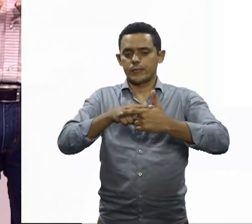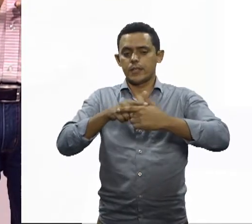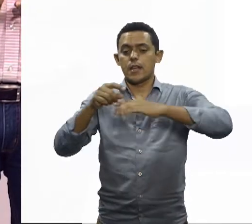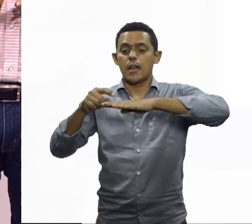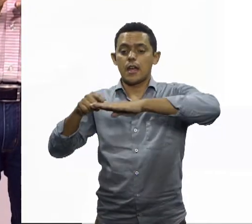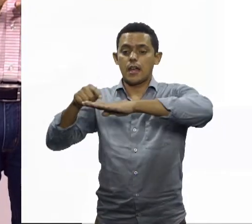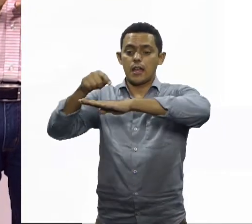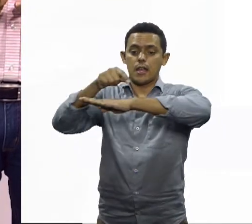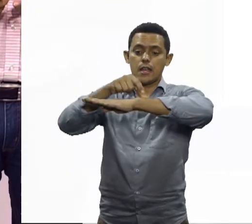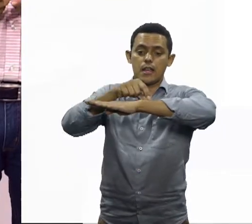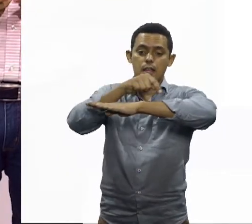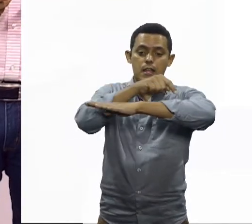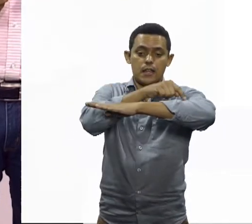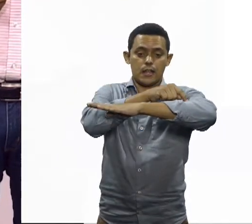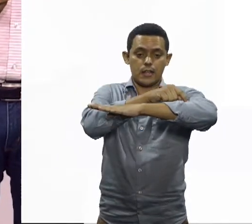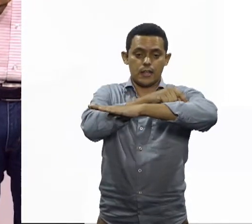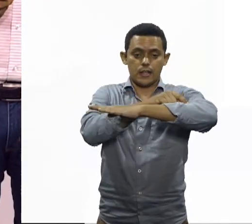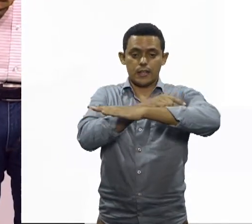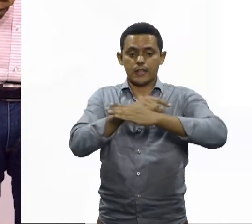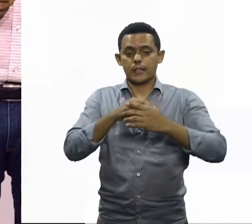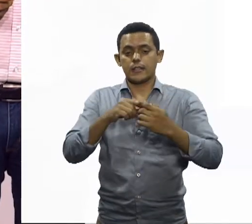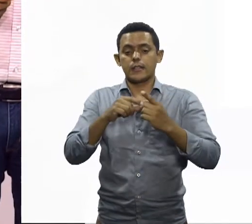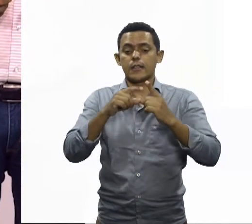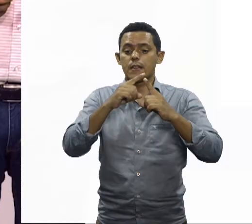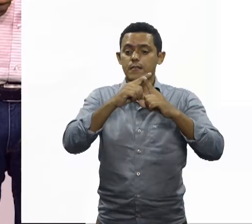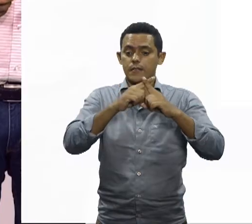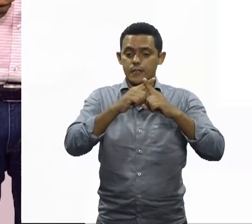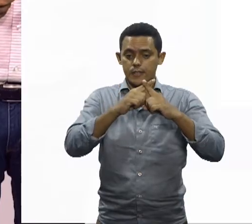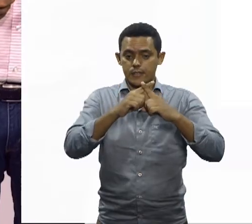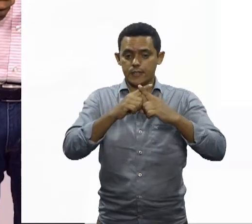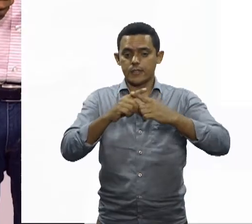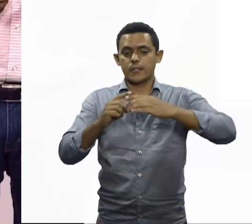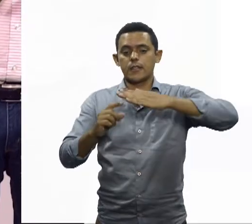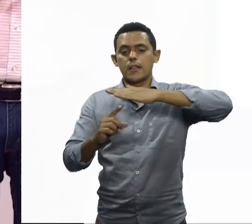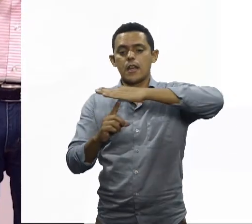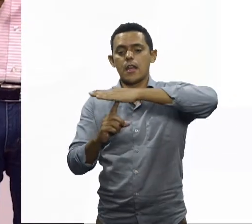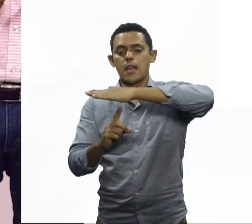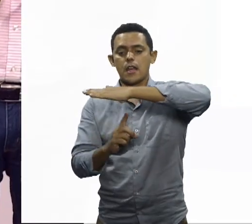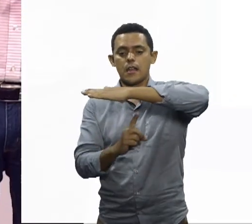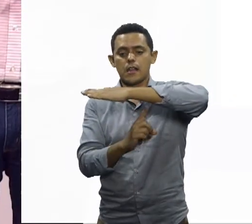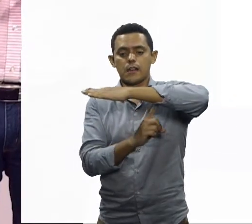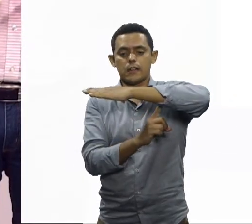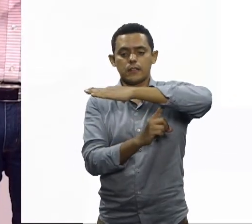ó. Para vocês lembrarem, 1 metro cúbico equivale a